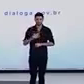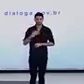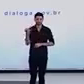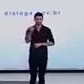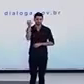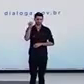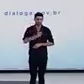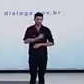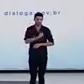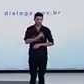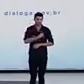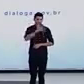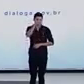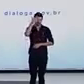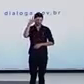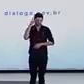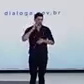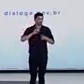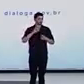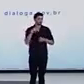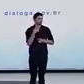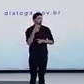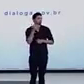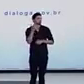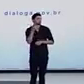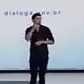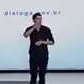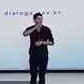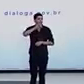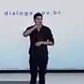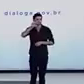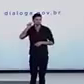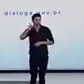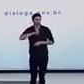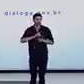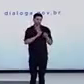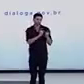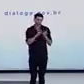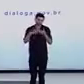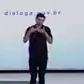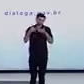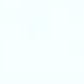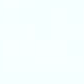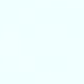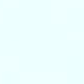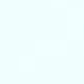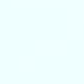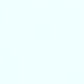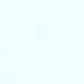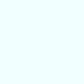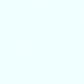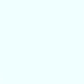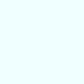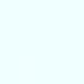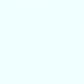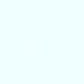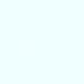das pessoas. E nós, em 1988, depois de um longo debate, conquistamos a saúde como um direito de